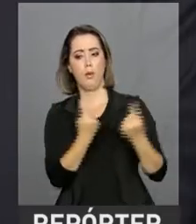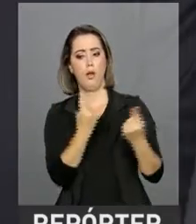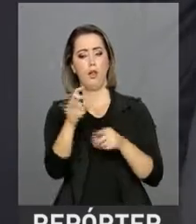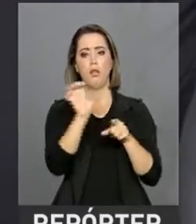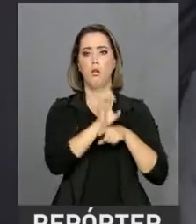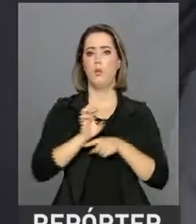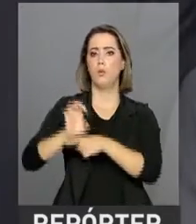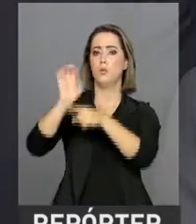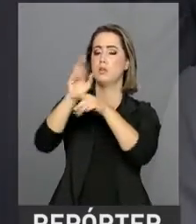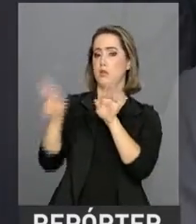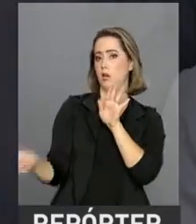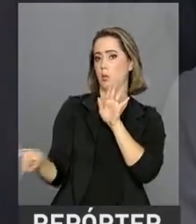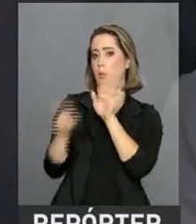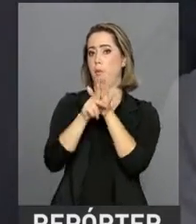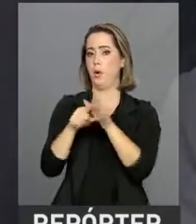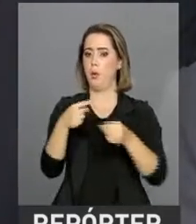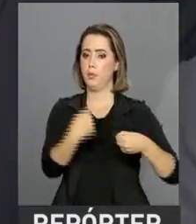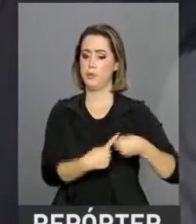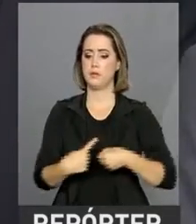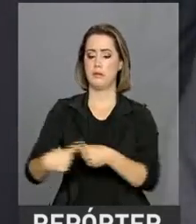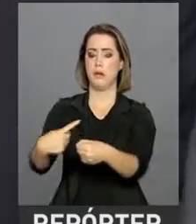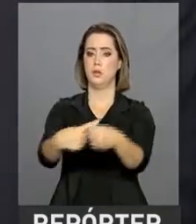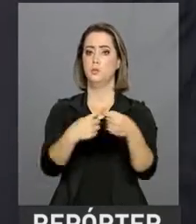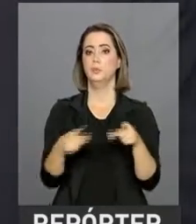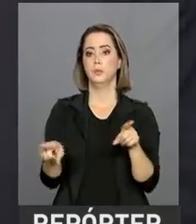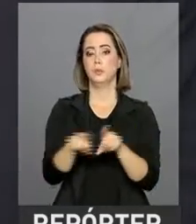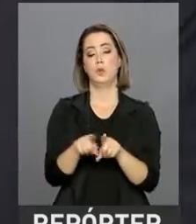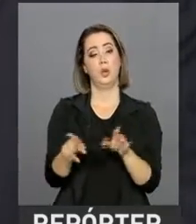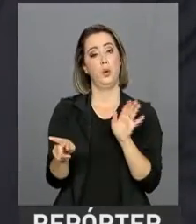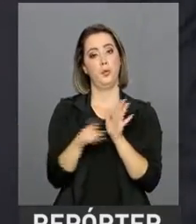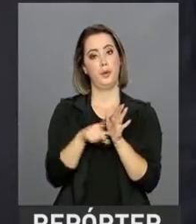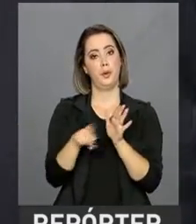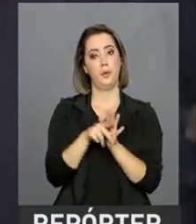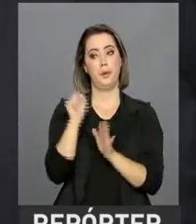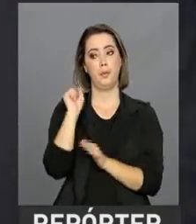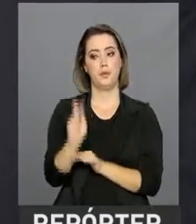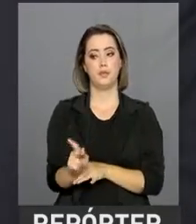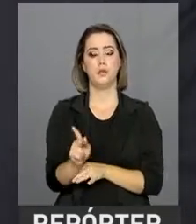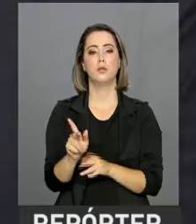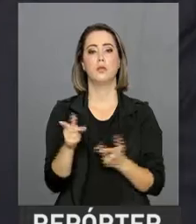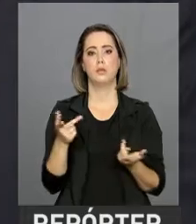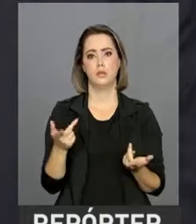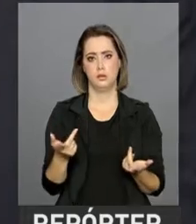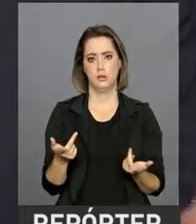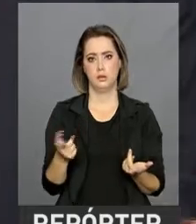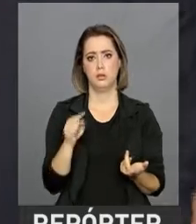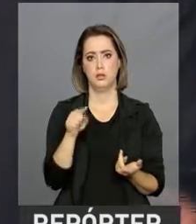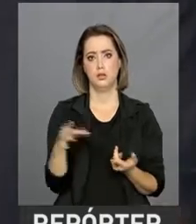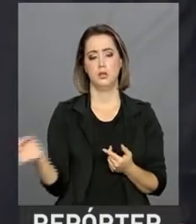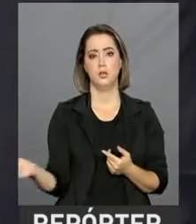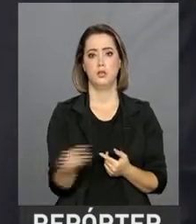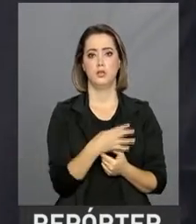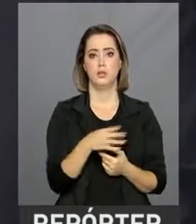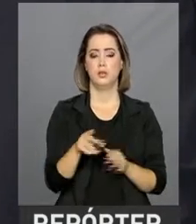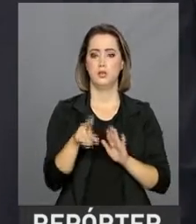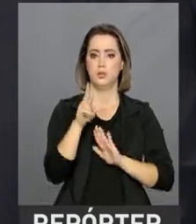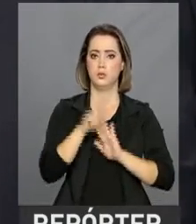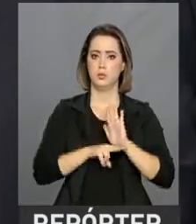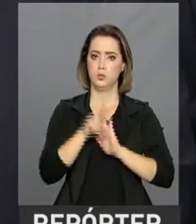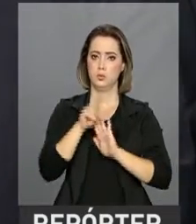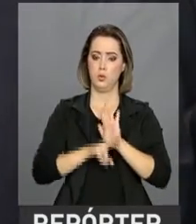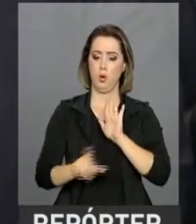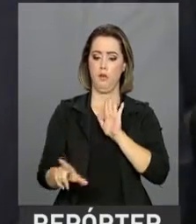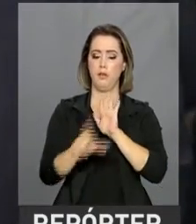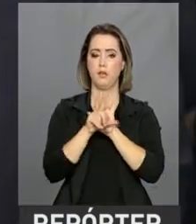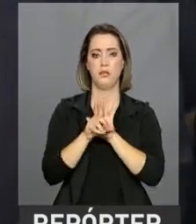naturalmente dos municípios que tem também seus sistemas previdenciários a edição de normas relativas